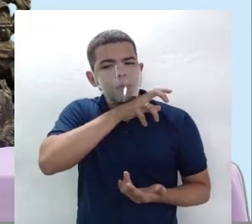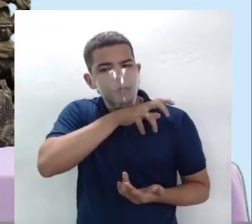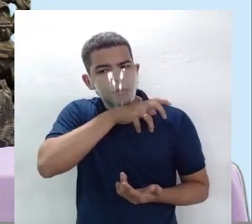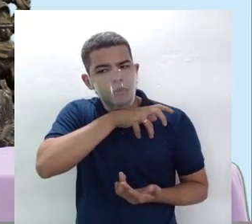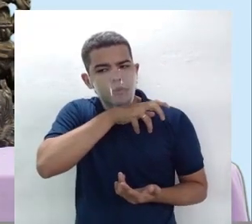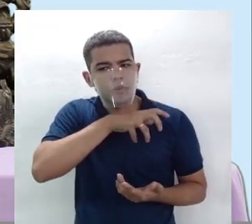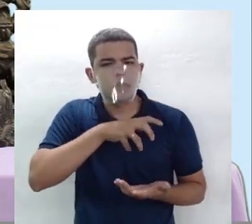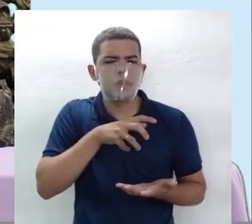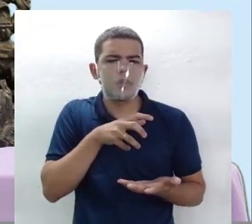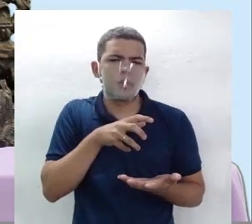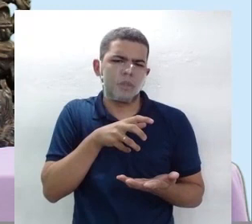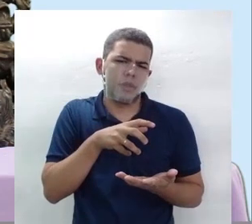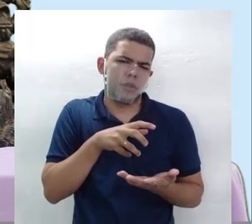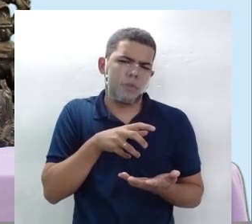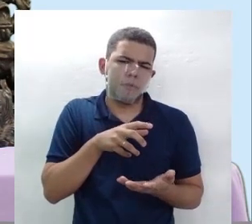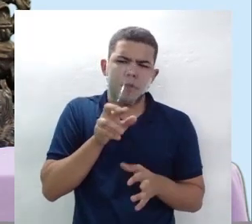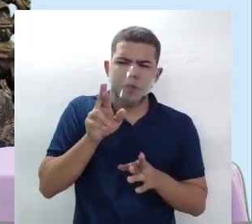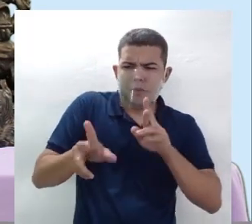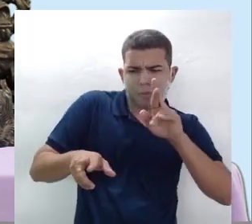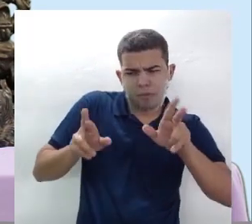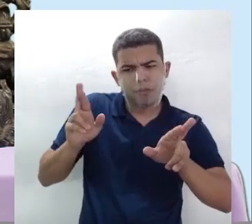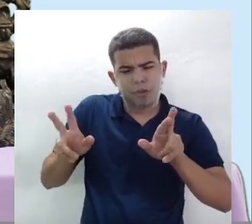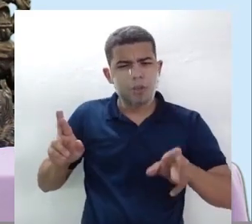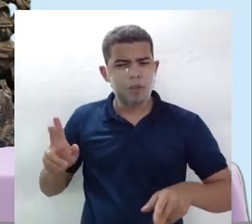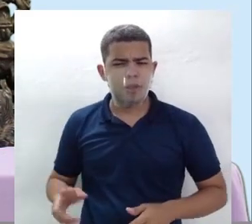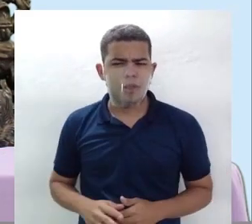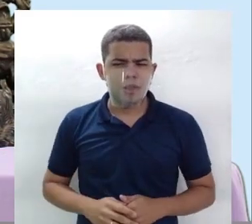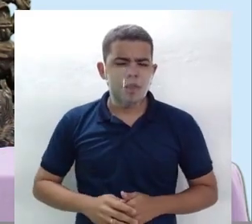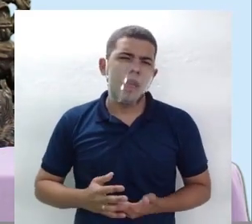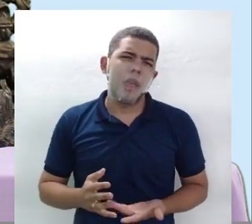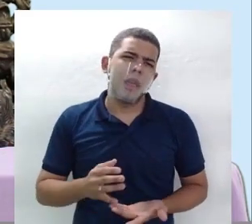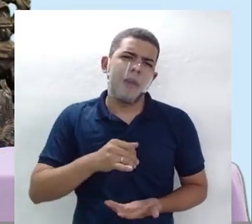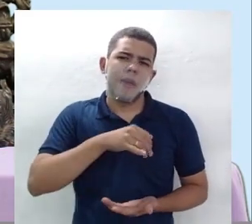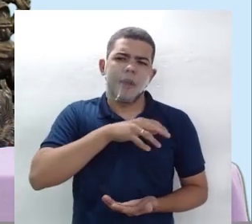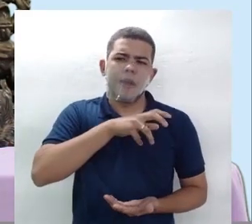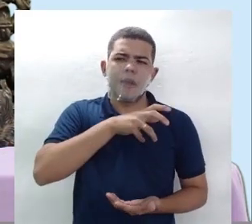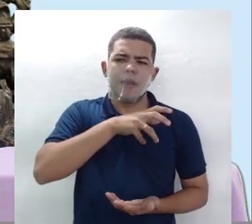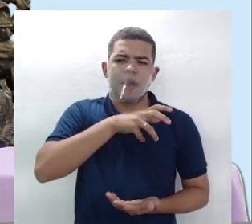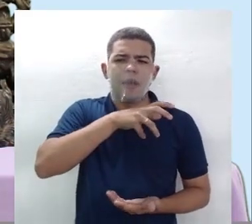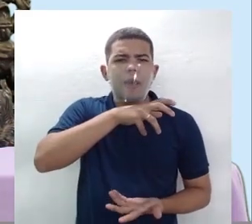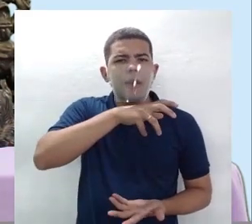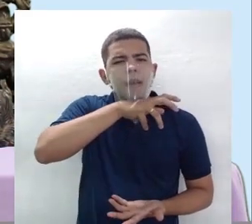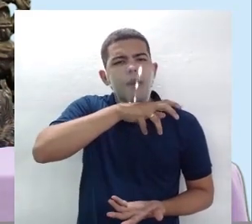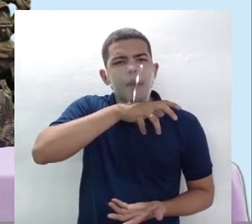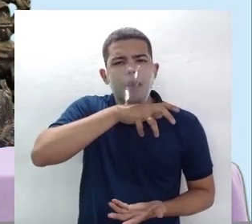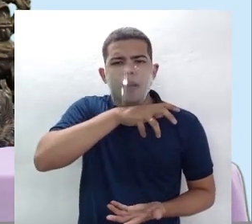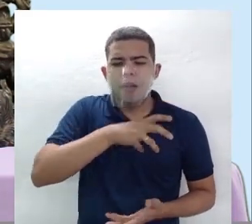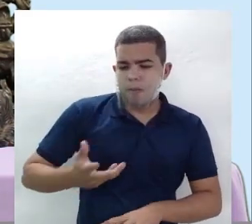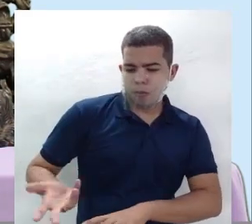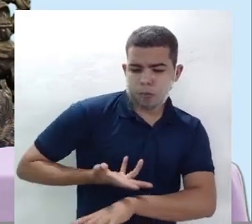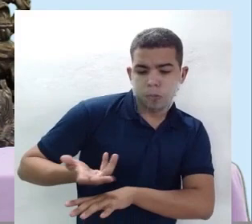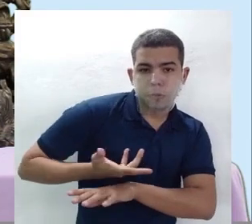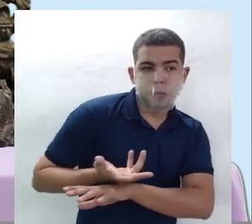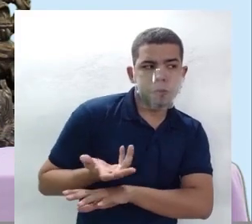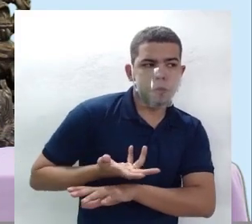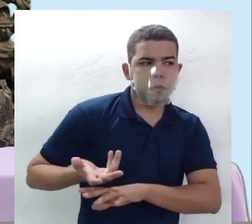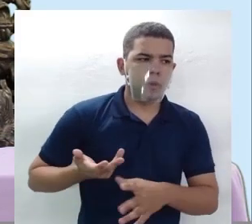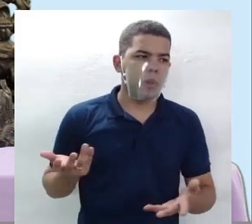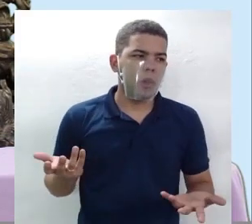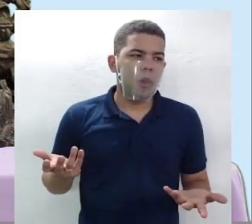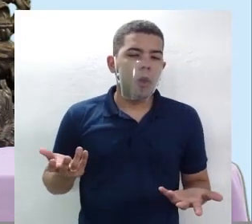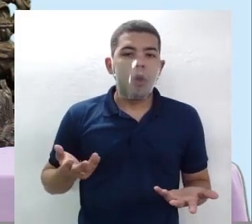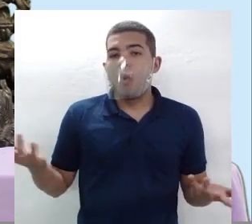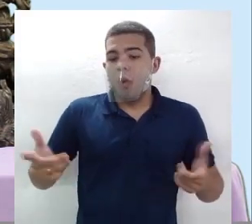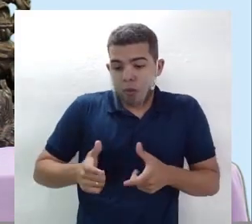com diversas complexidades. Animais que são ágeis, animais que são